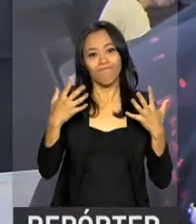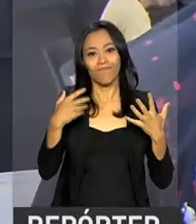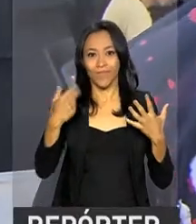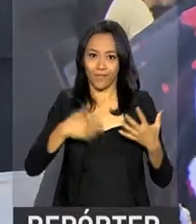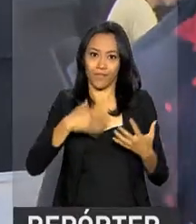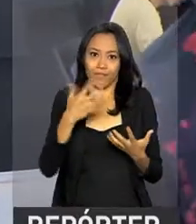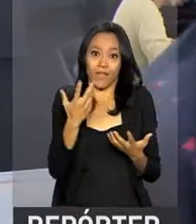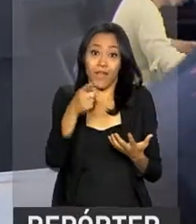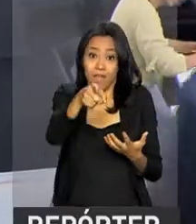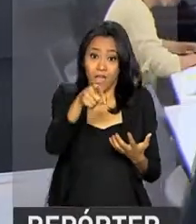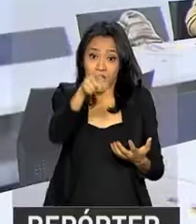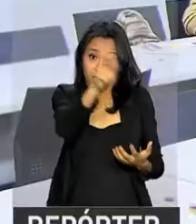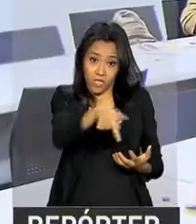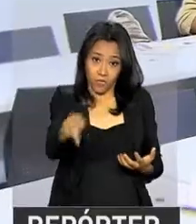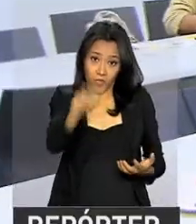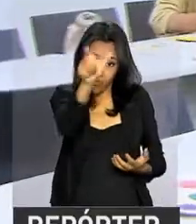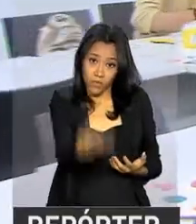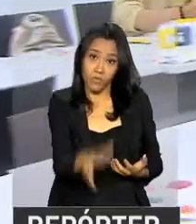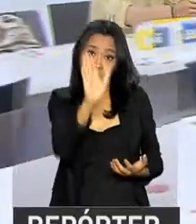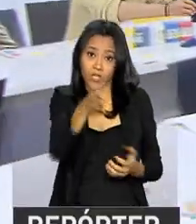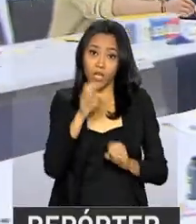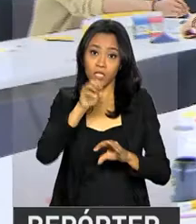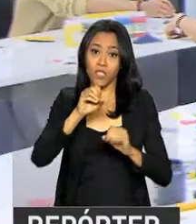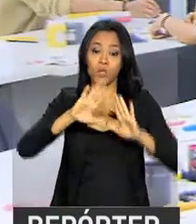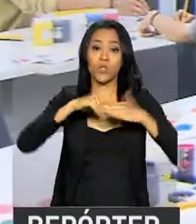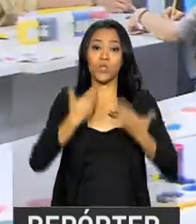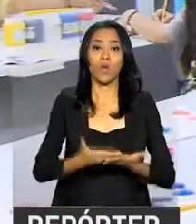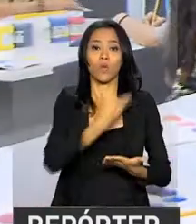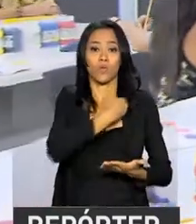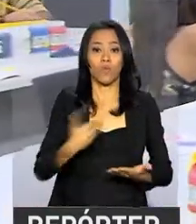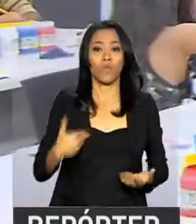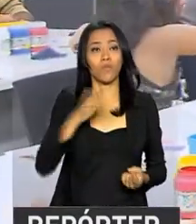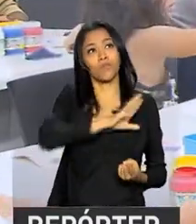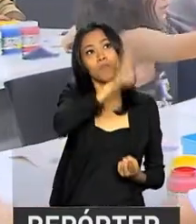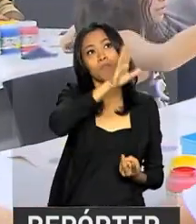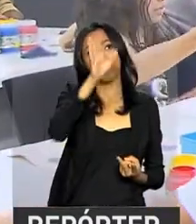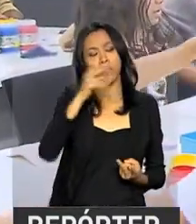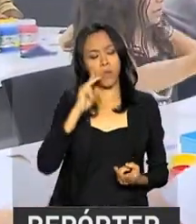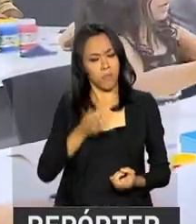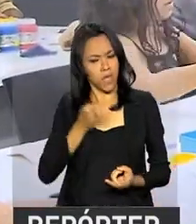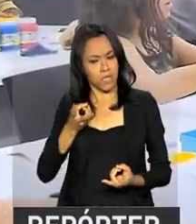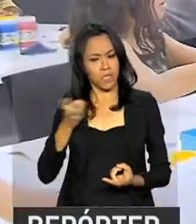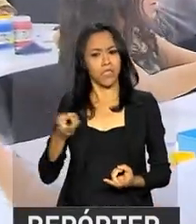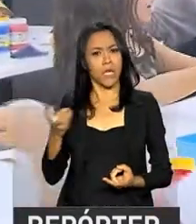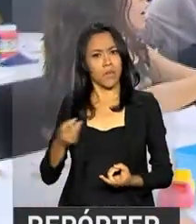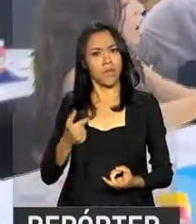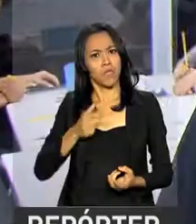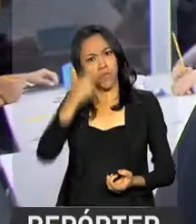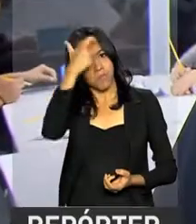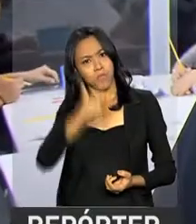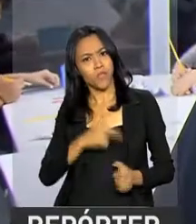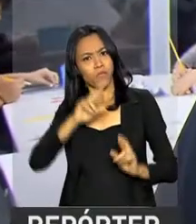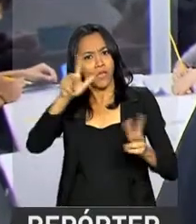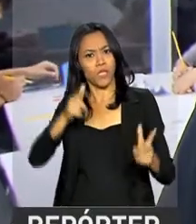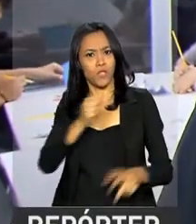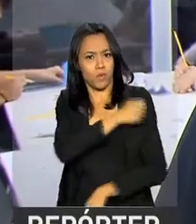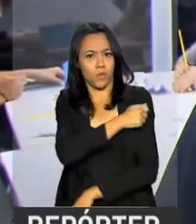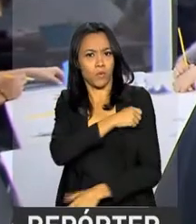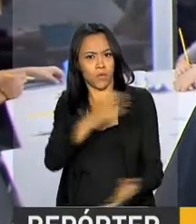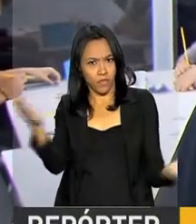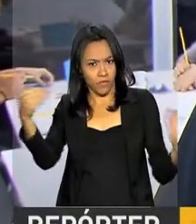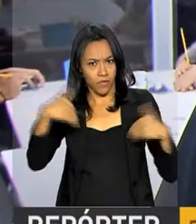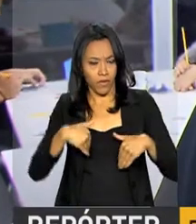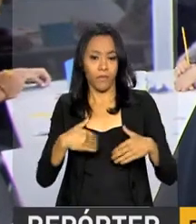deu aula em escolas públicas, nota a diferença dos alunos que participam das oficinas na unidade. Aqui vem quem